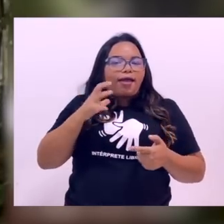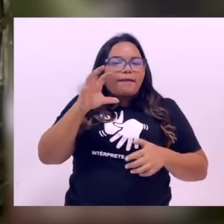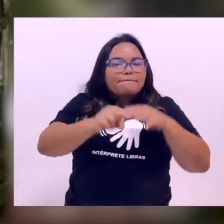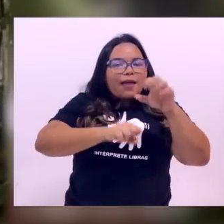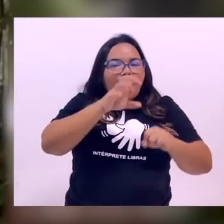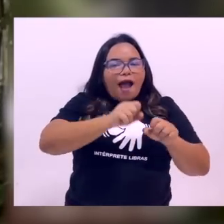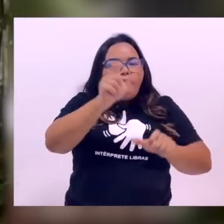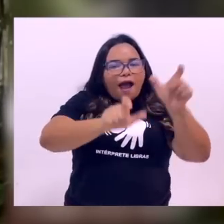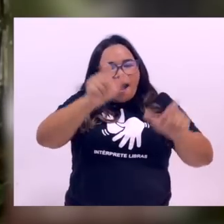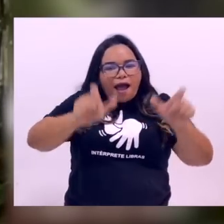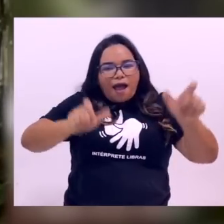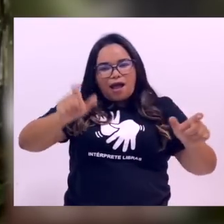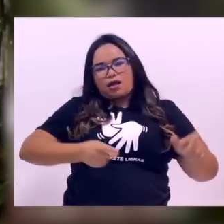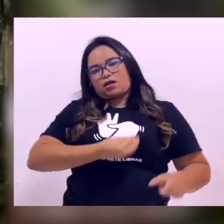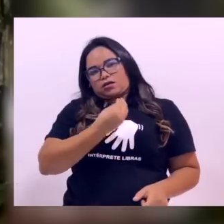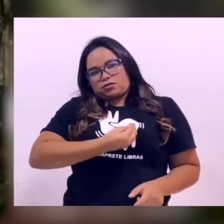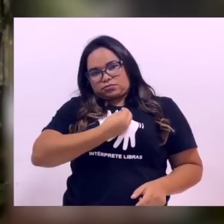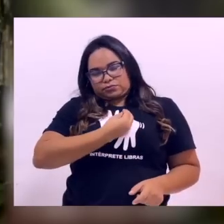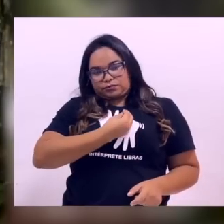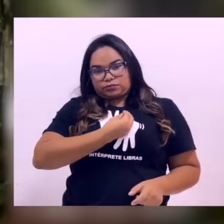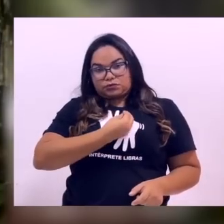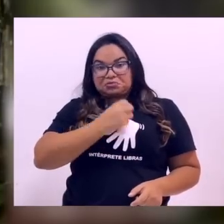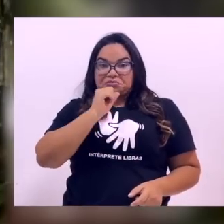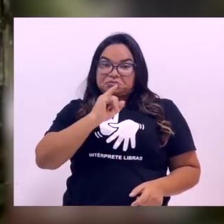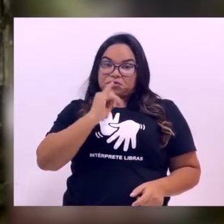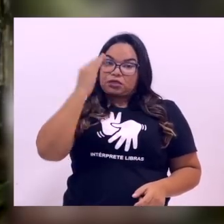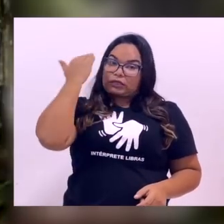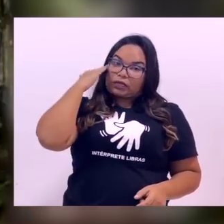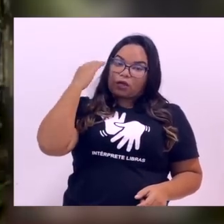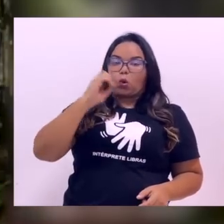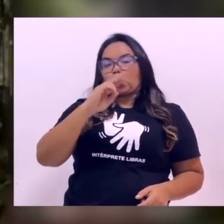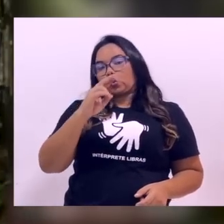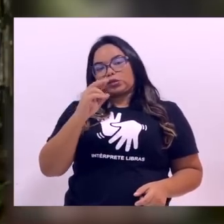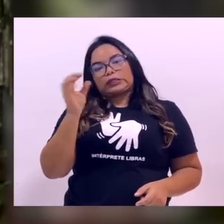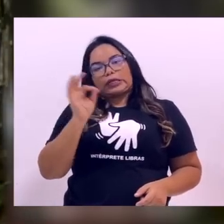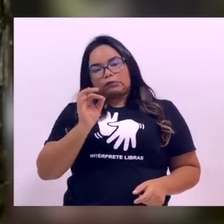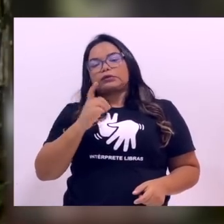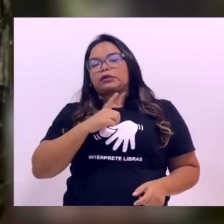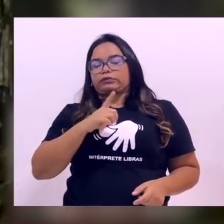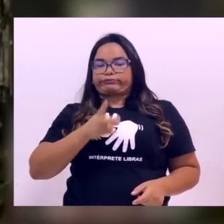deste planeta. Quer o reconheçamos ou não.